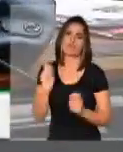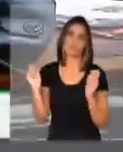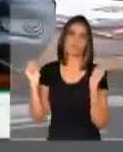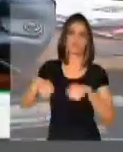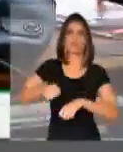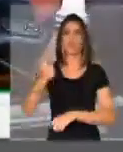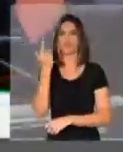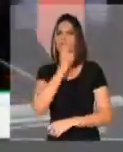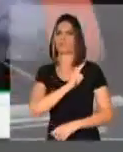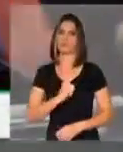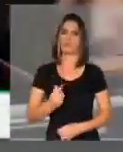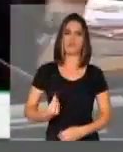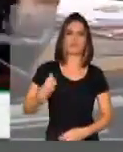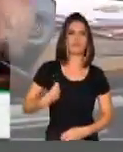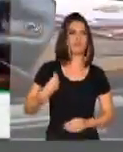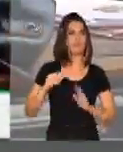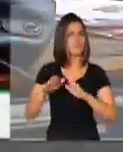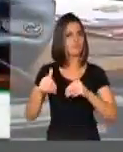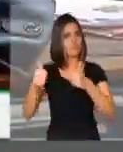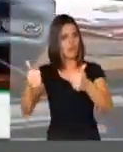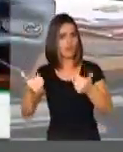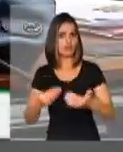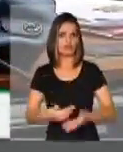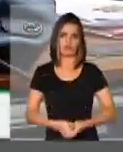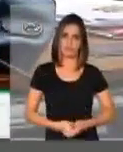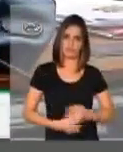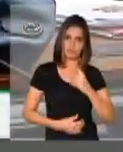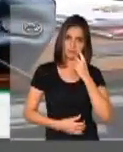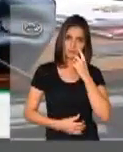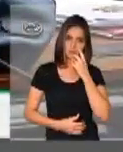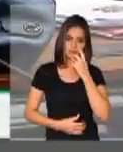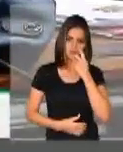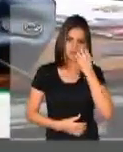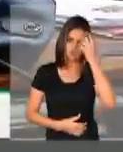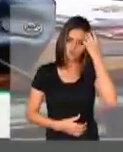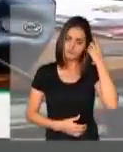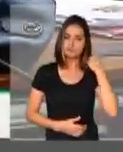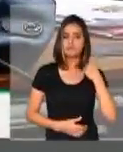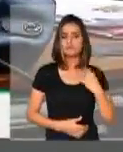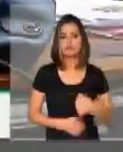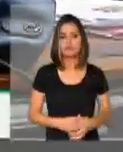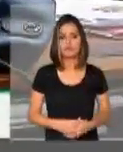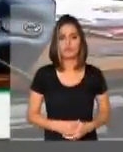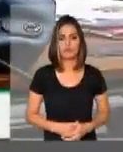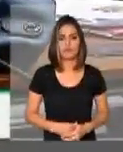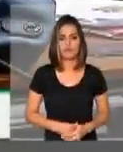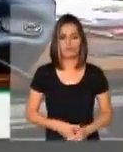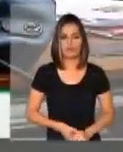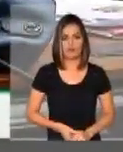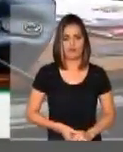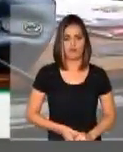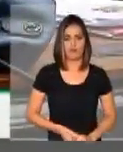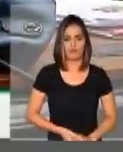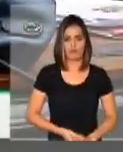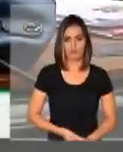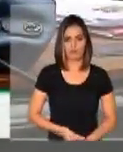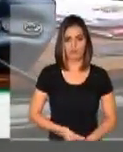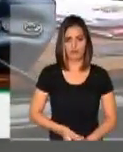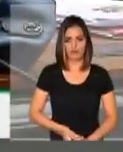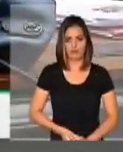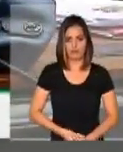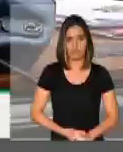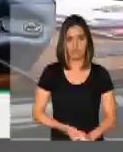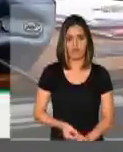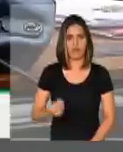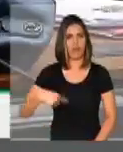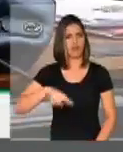condições de chegar à maturidade, no mínimo, com direito à sobrevivência. Portanto,